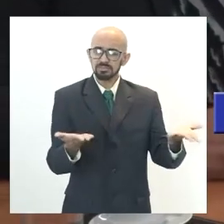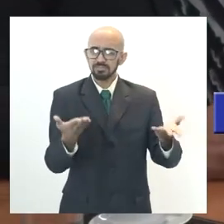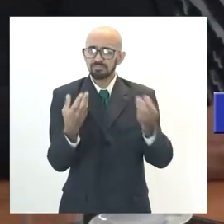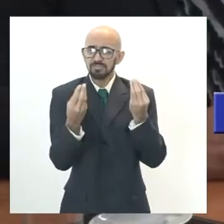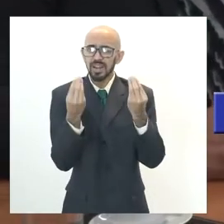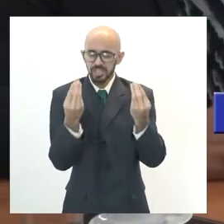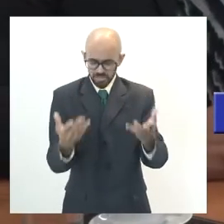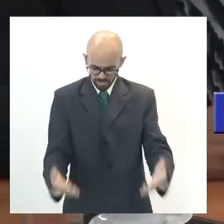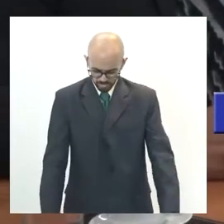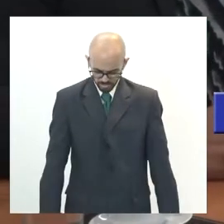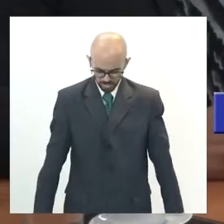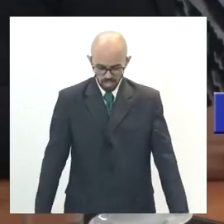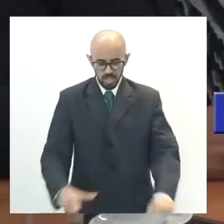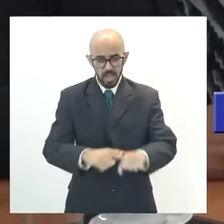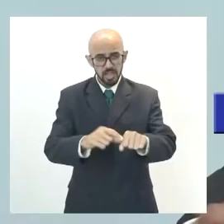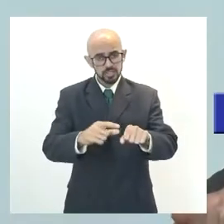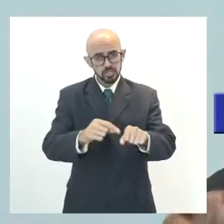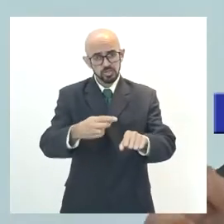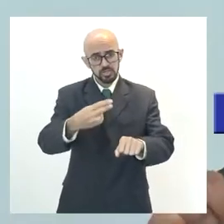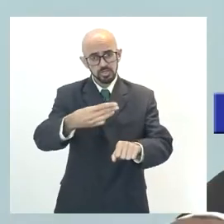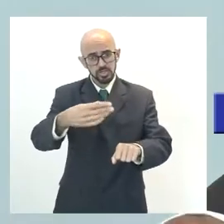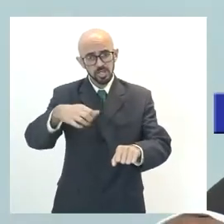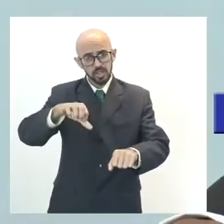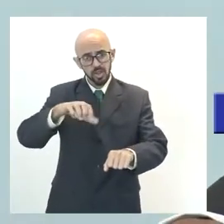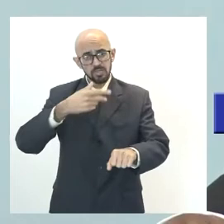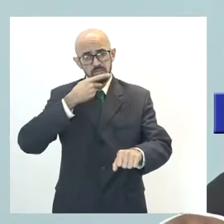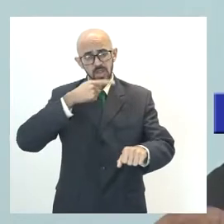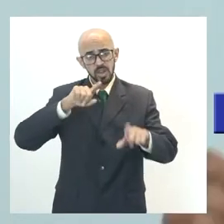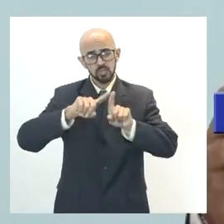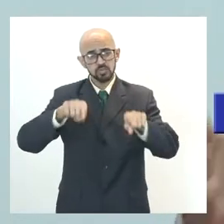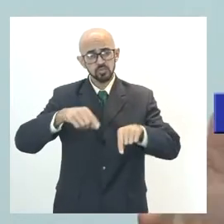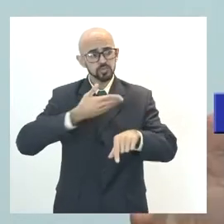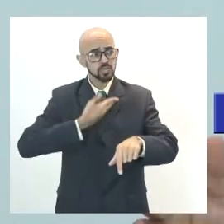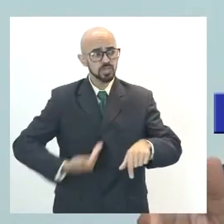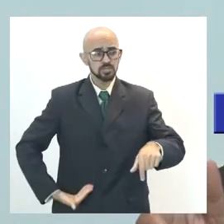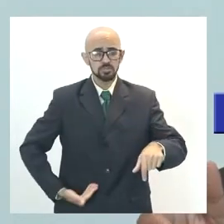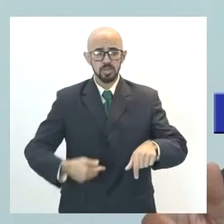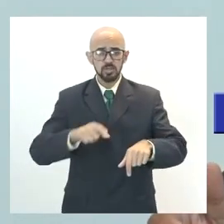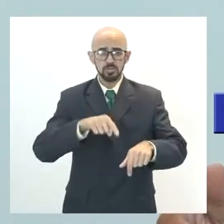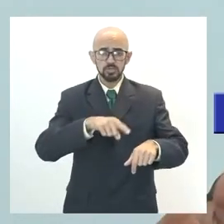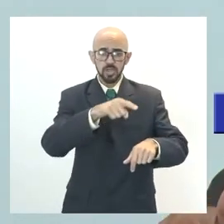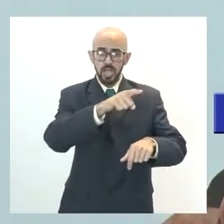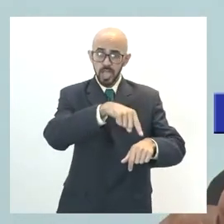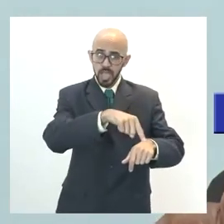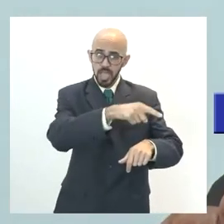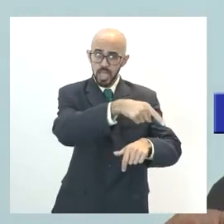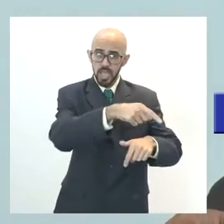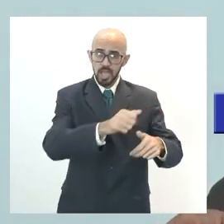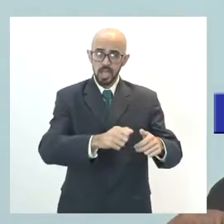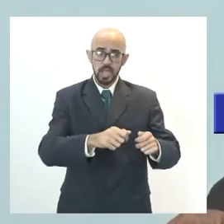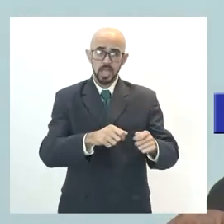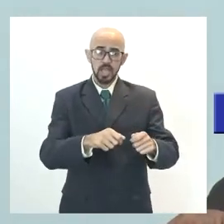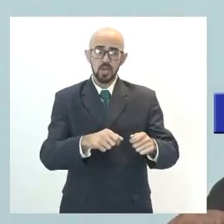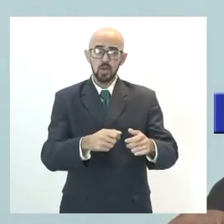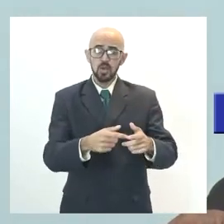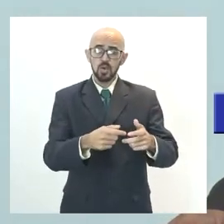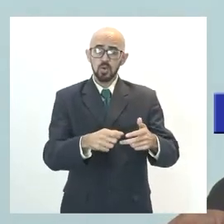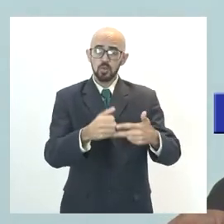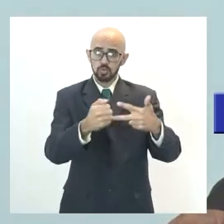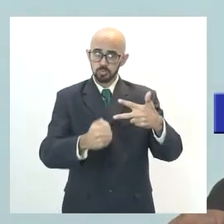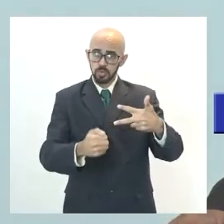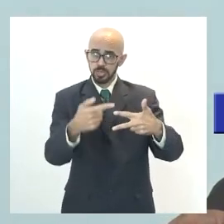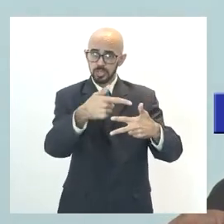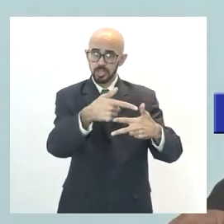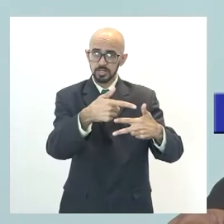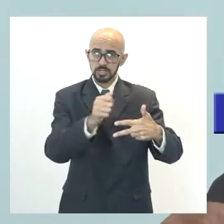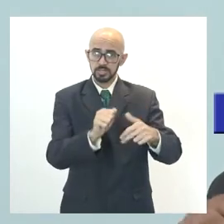e na chuva 39 fala dos Servidores Públicos o mesmo do Poder detetor de mandato eletivo de Os